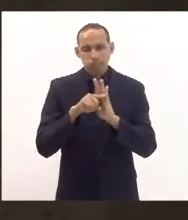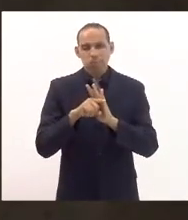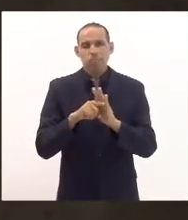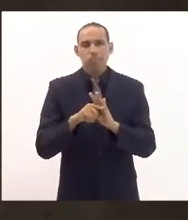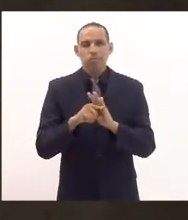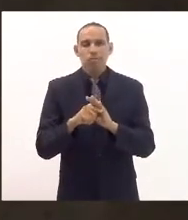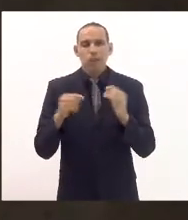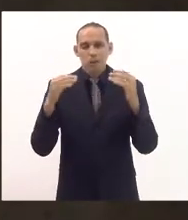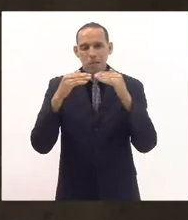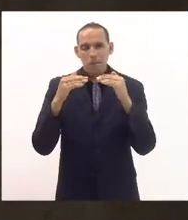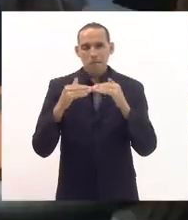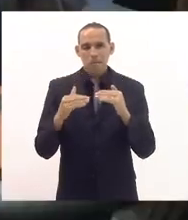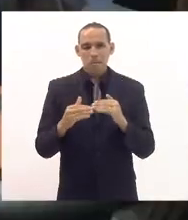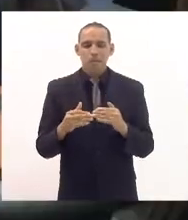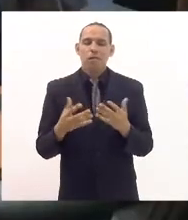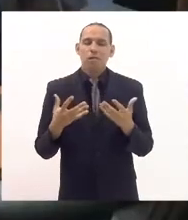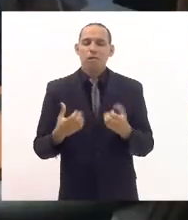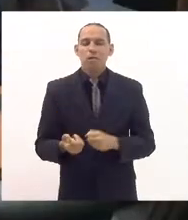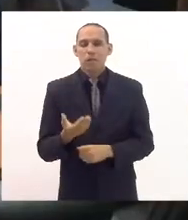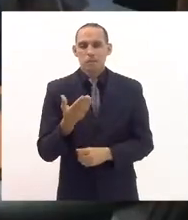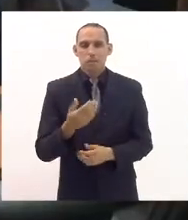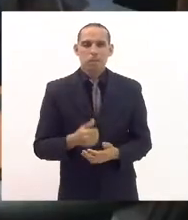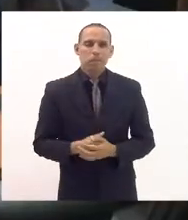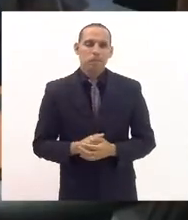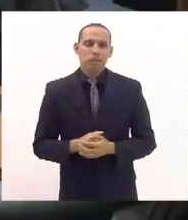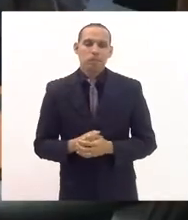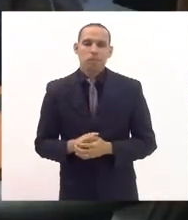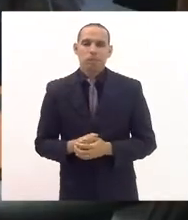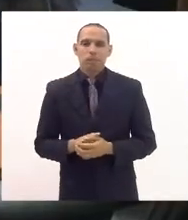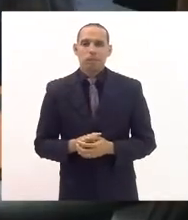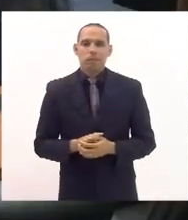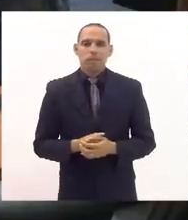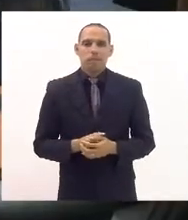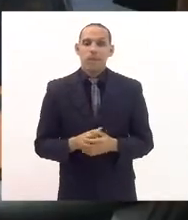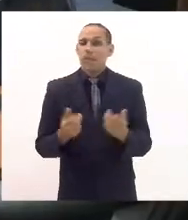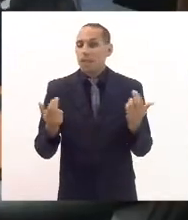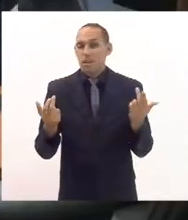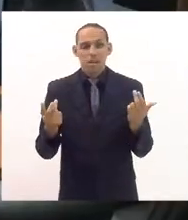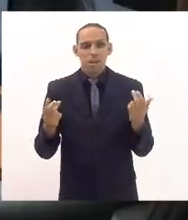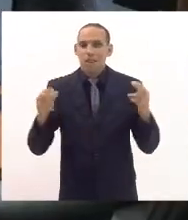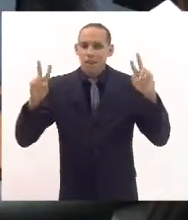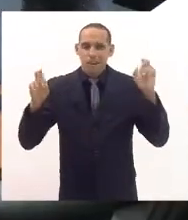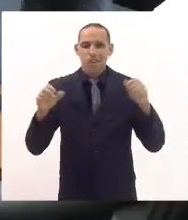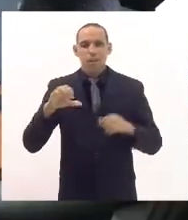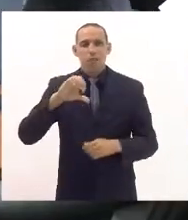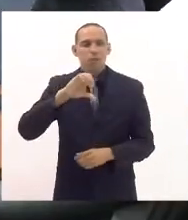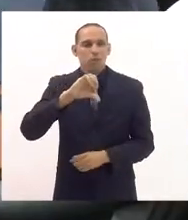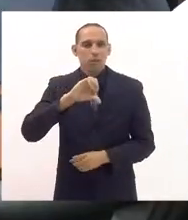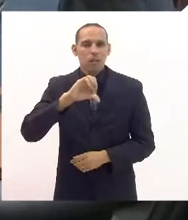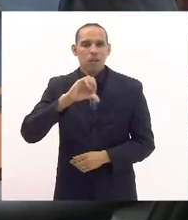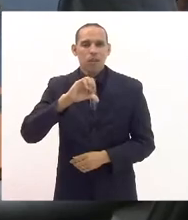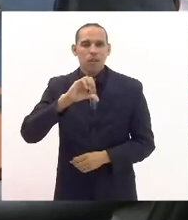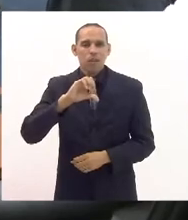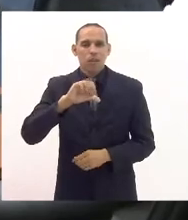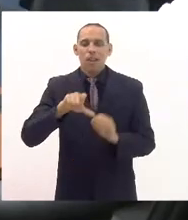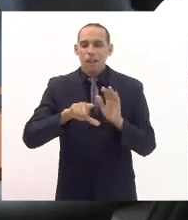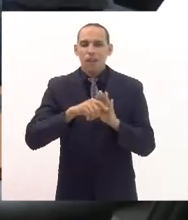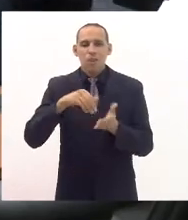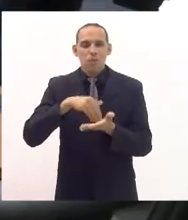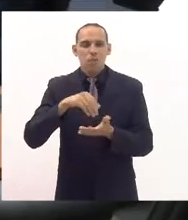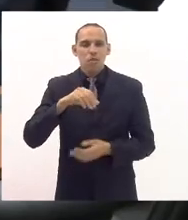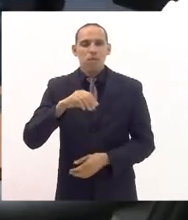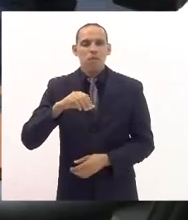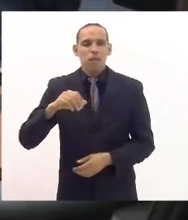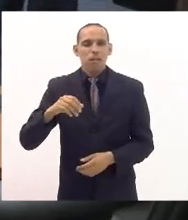a compatibilidade da Judeia vossa excelência é a mesma questão porque a 9 a última de